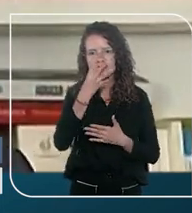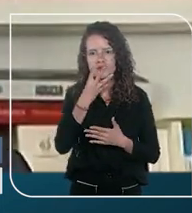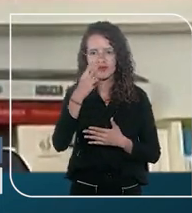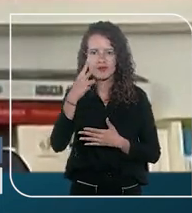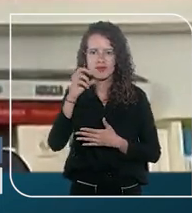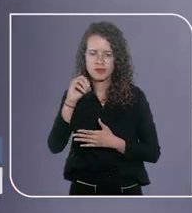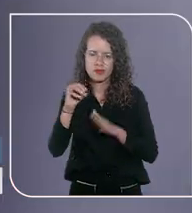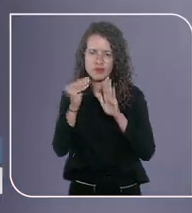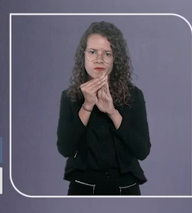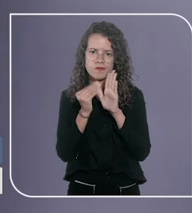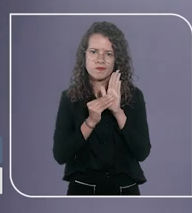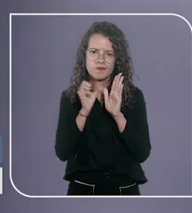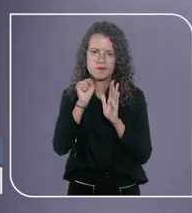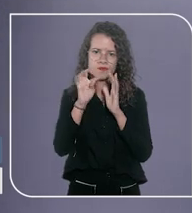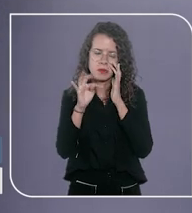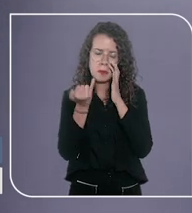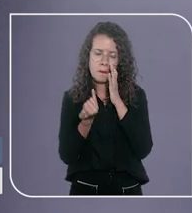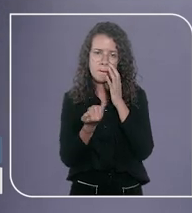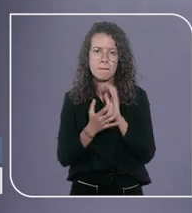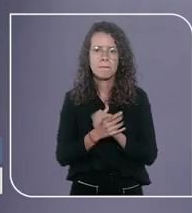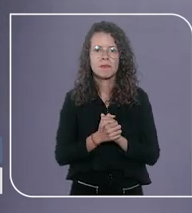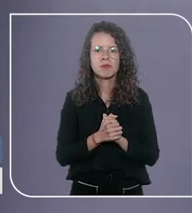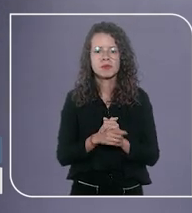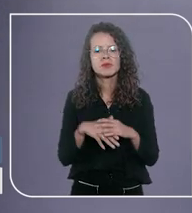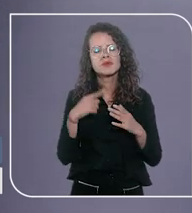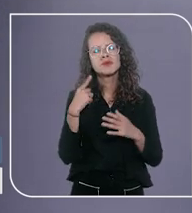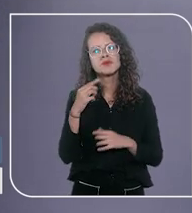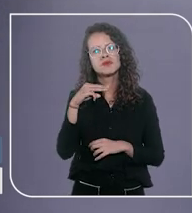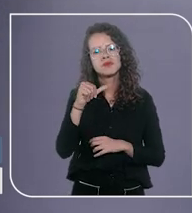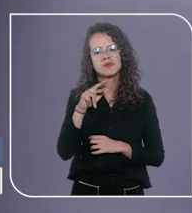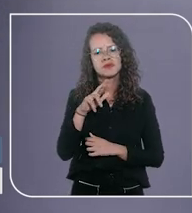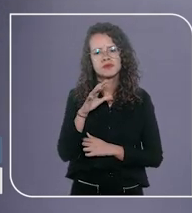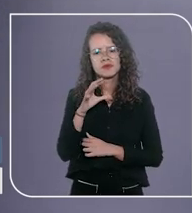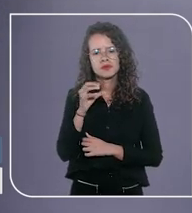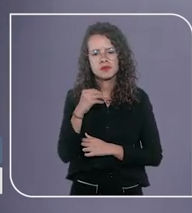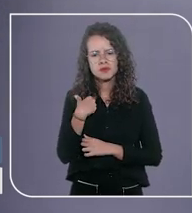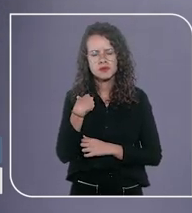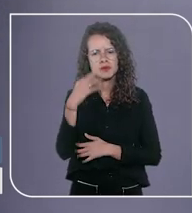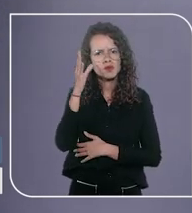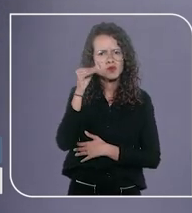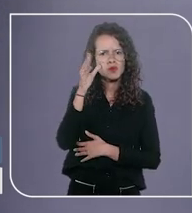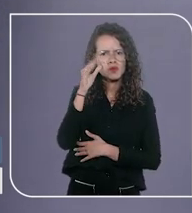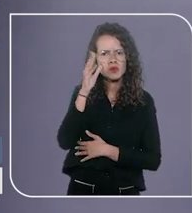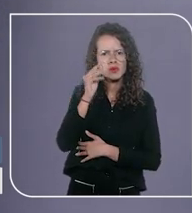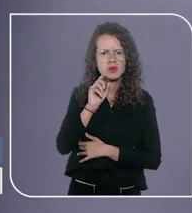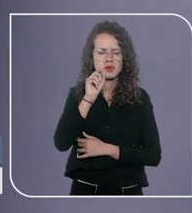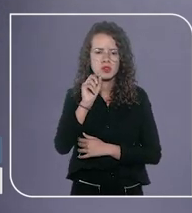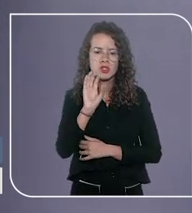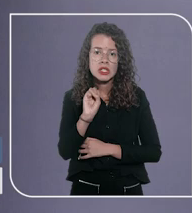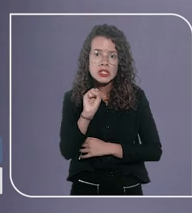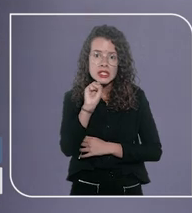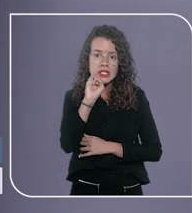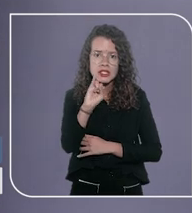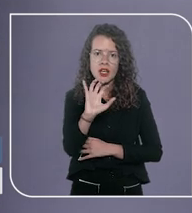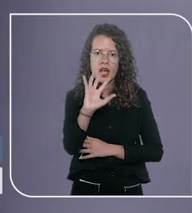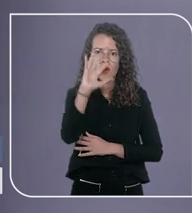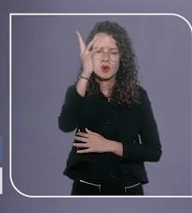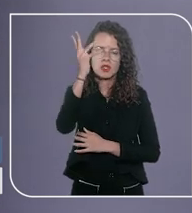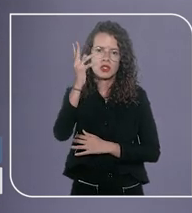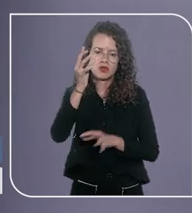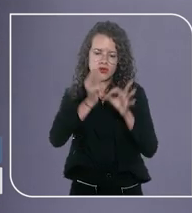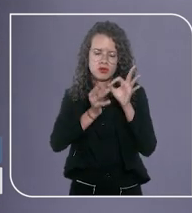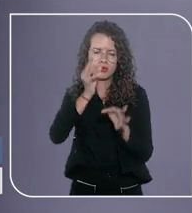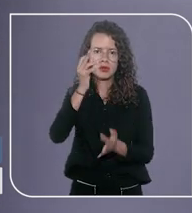STJ. Doutor Maurício, ainda com o senhor. Na verdade, é uma curiosidade que eu tenho, ocorrendo um eventual erro de